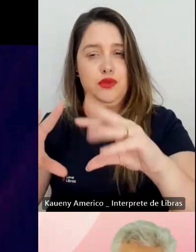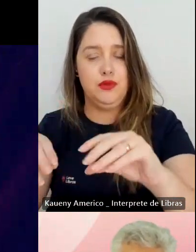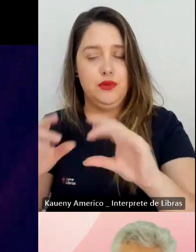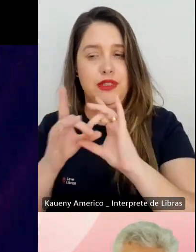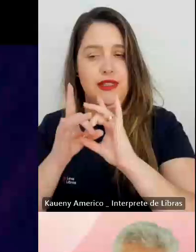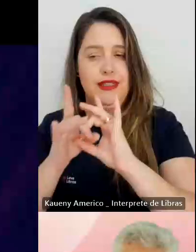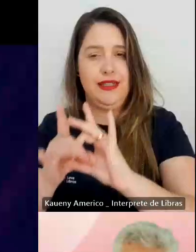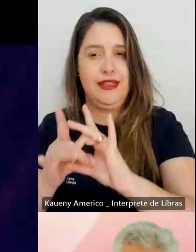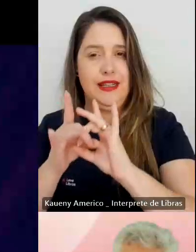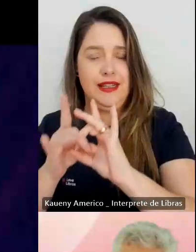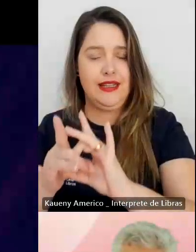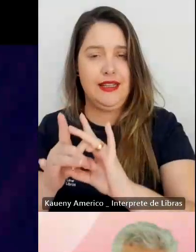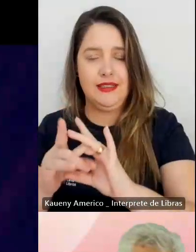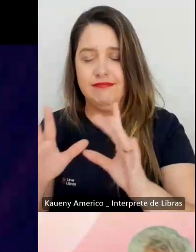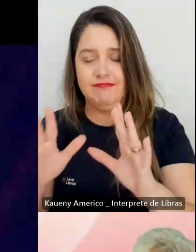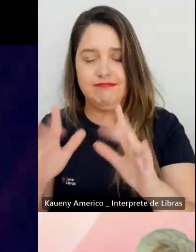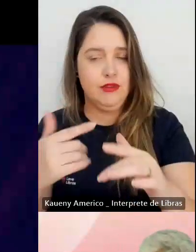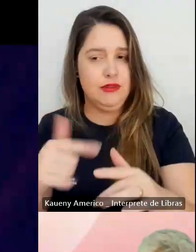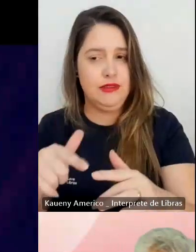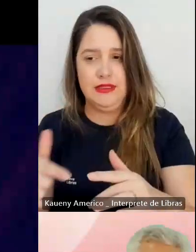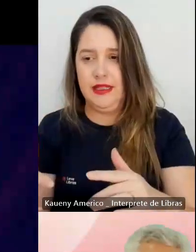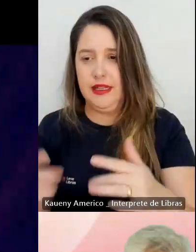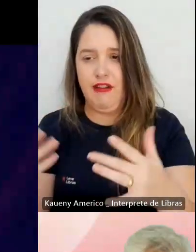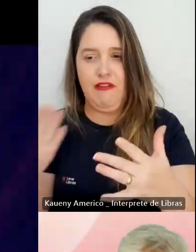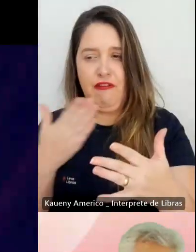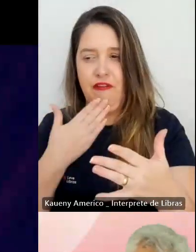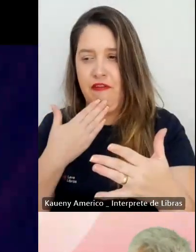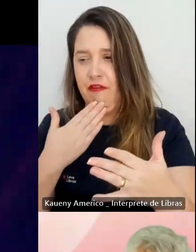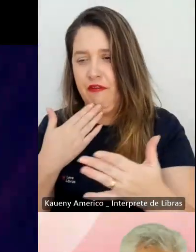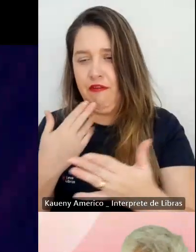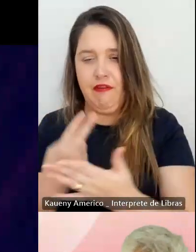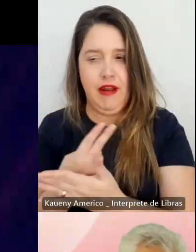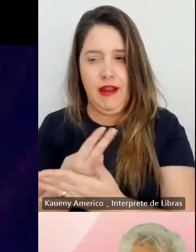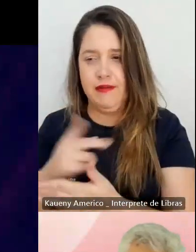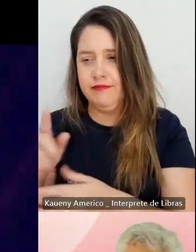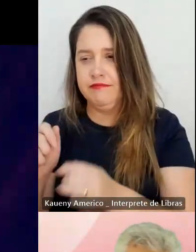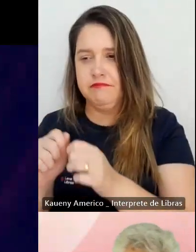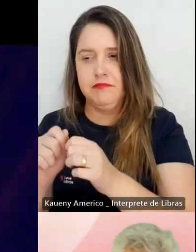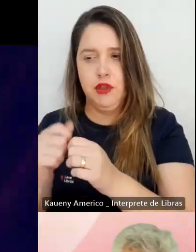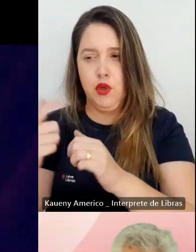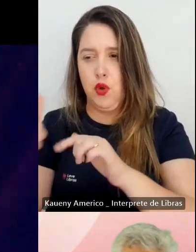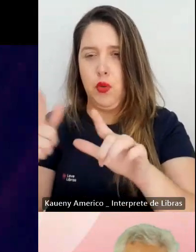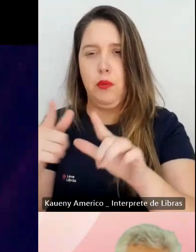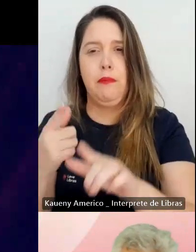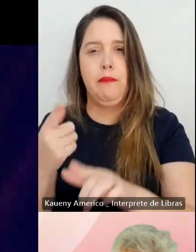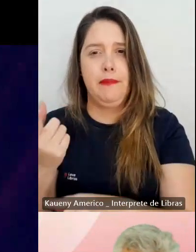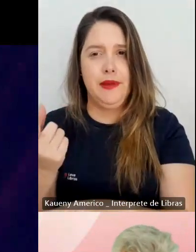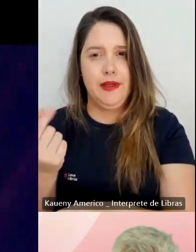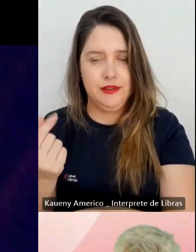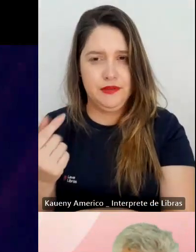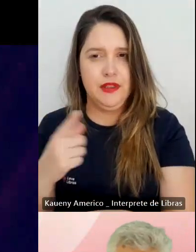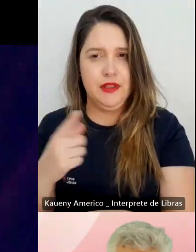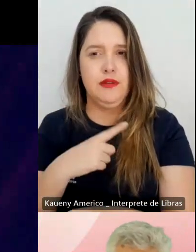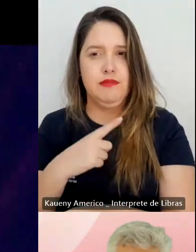existe algo que a gente fale, ah, se eu fizer isso, vai ter um preço, vai ter uma